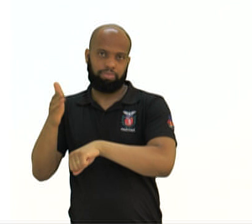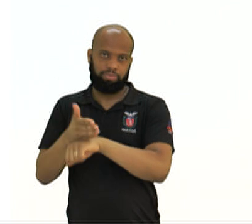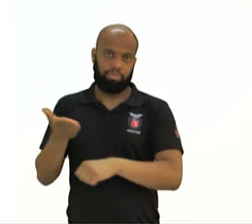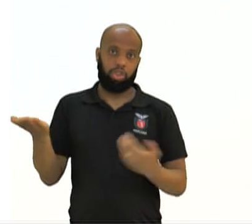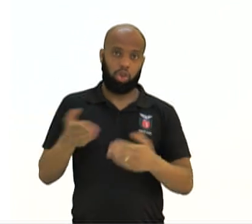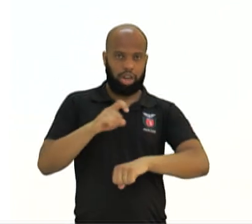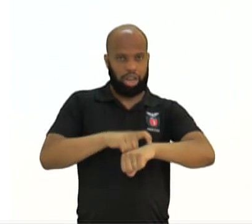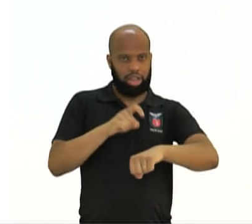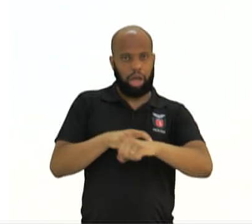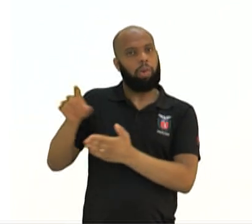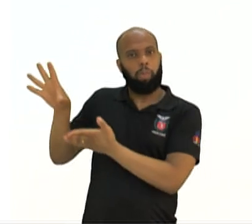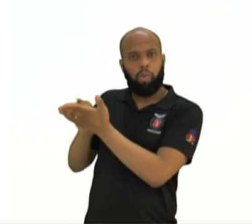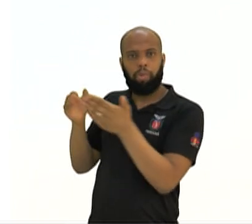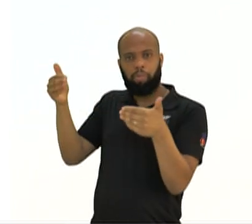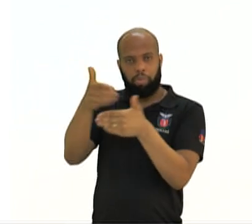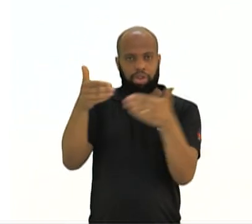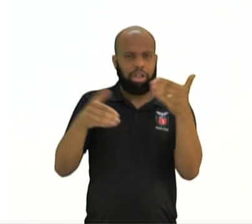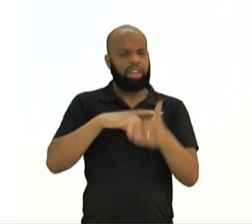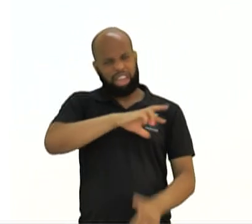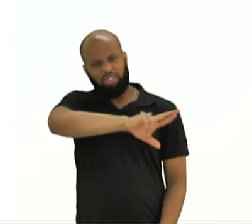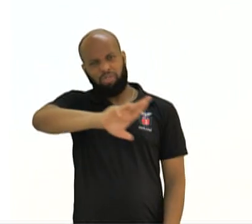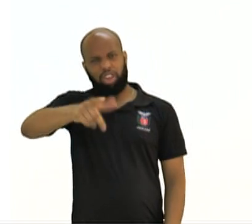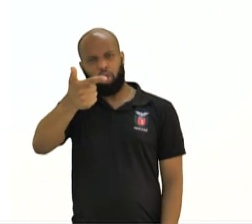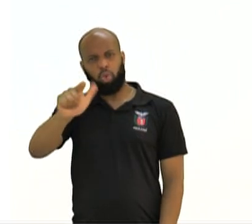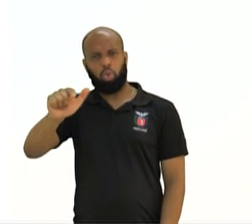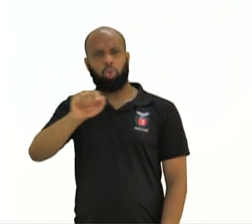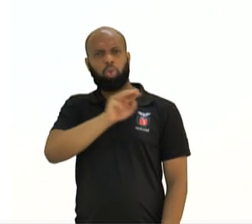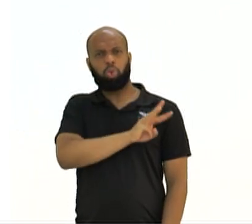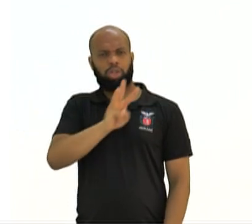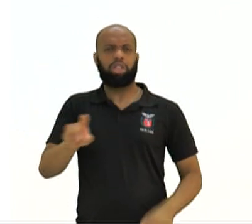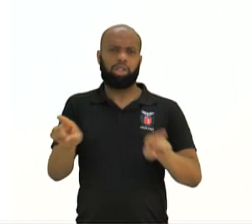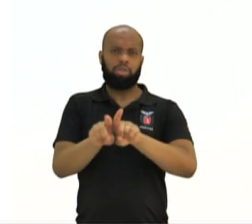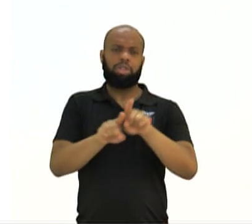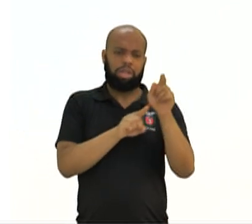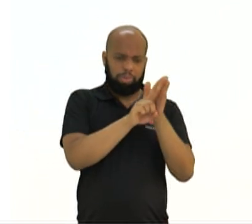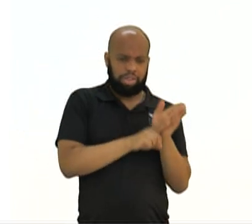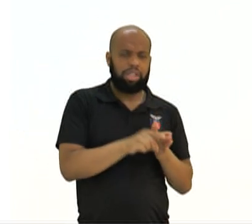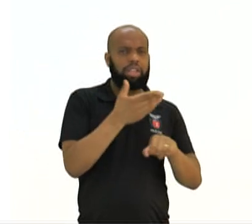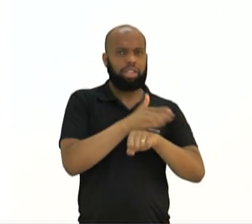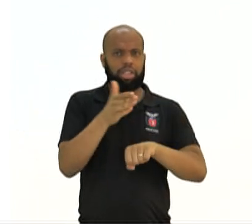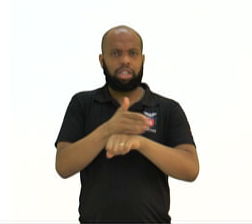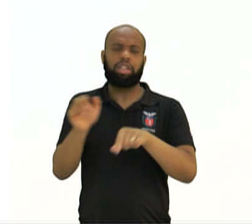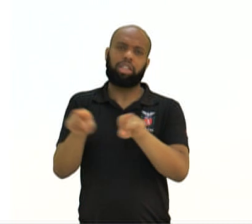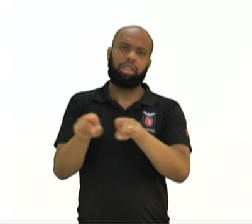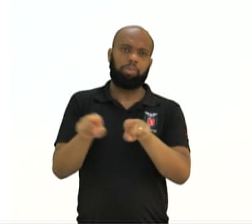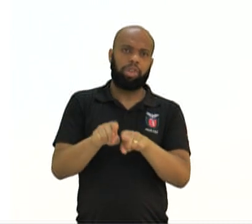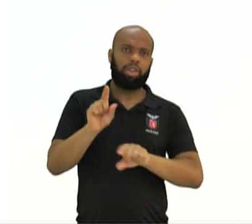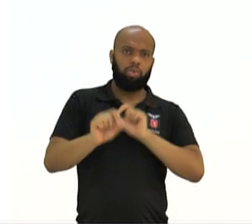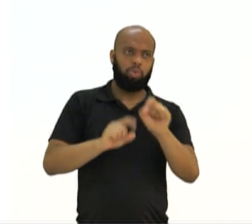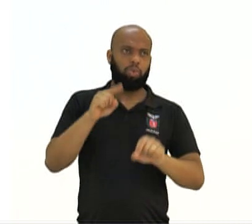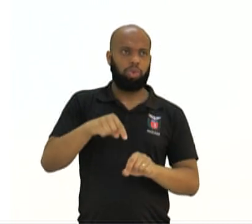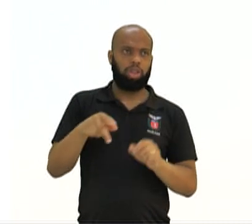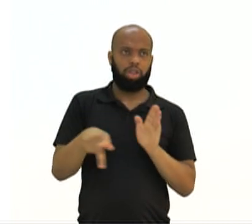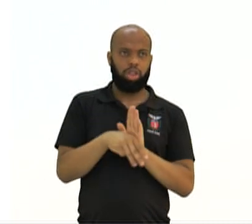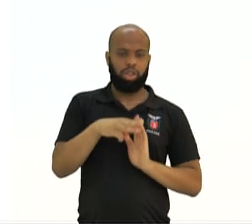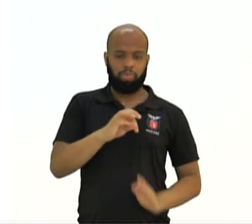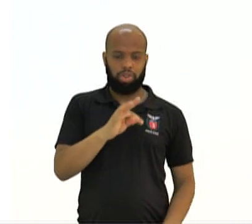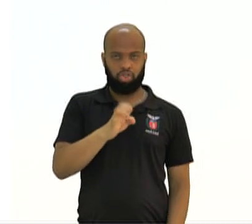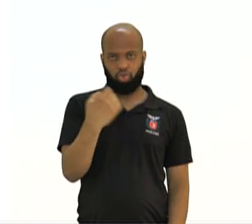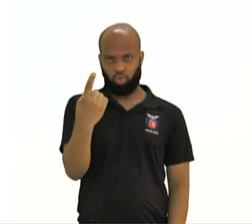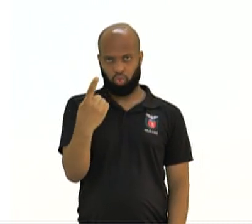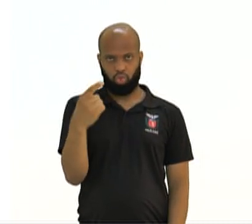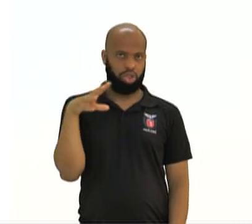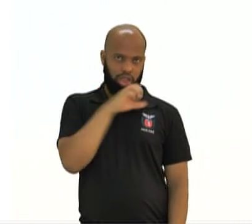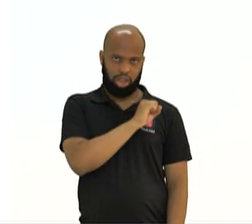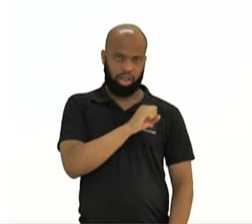www.xadrezclube.com.br/mate-em-1. E tem vários sites, inclusive, que você pode pesquisar para praticar exercício aí que a gente chama de mate em 1, que é bem